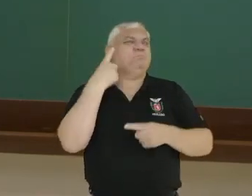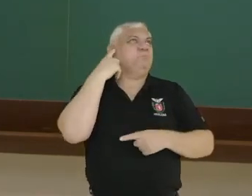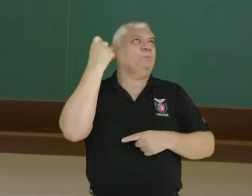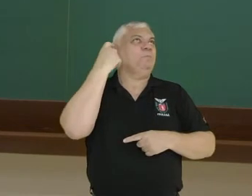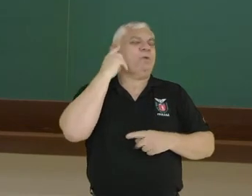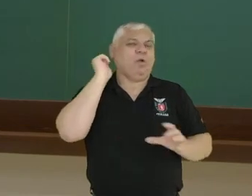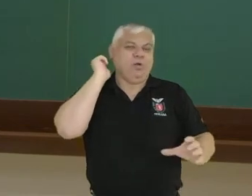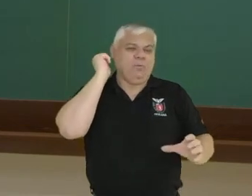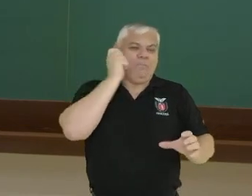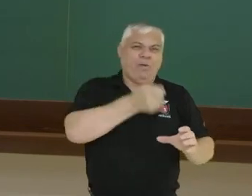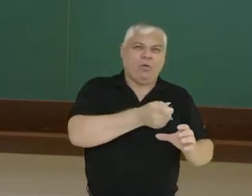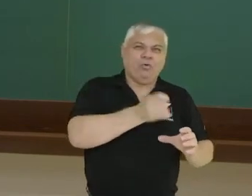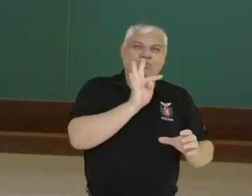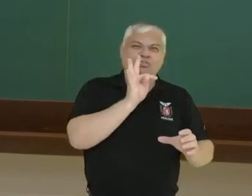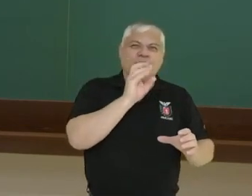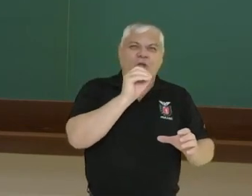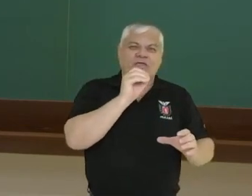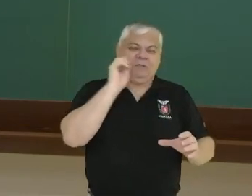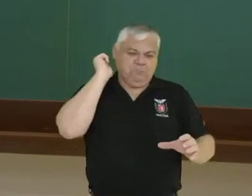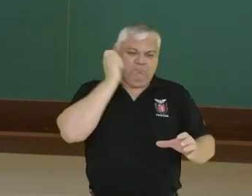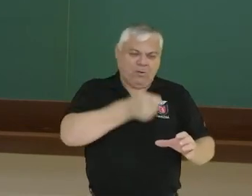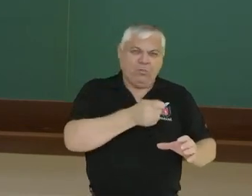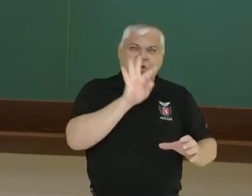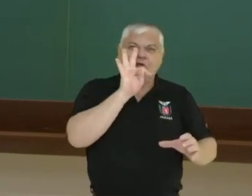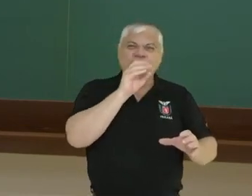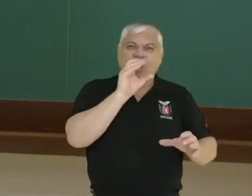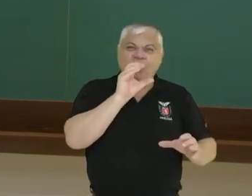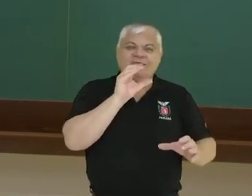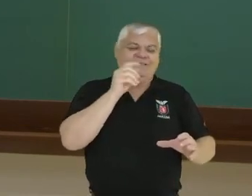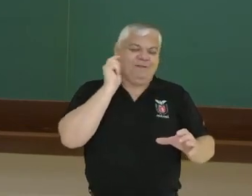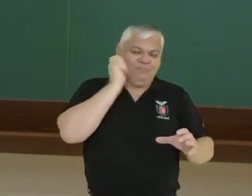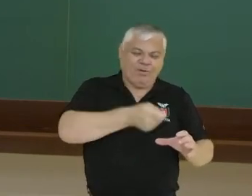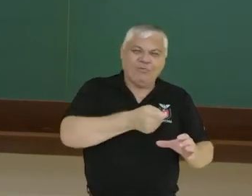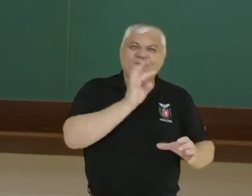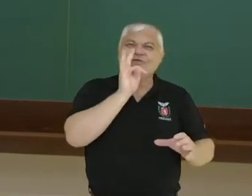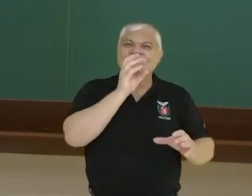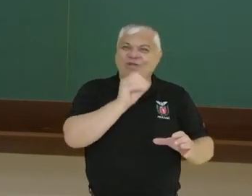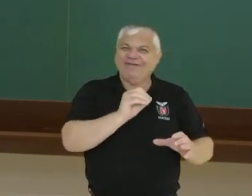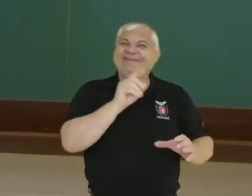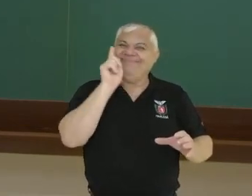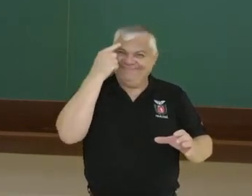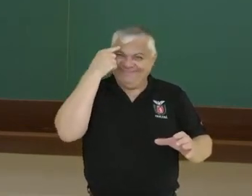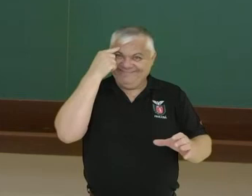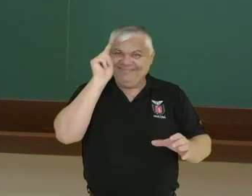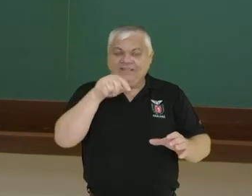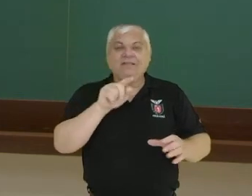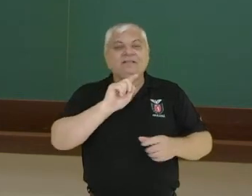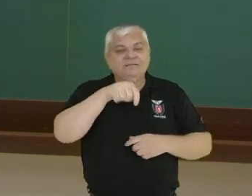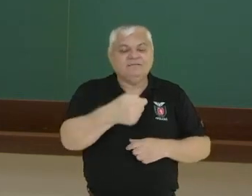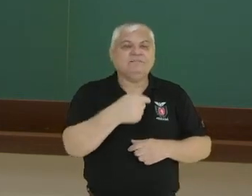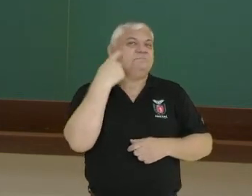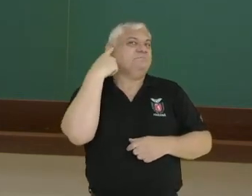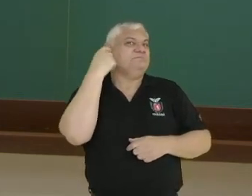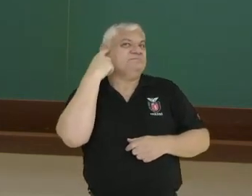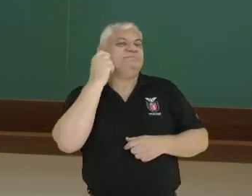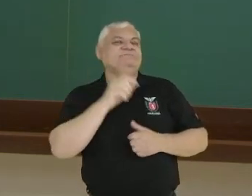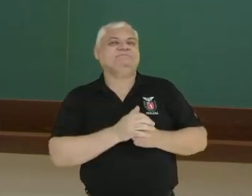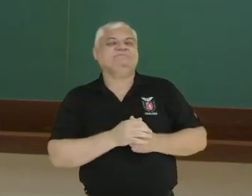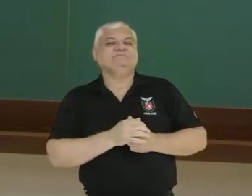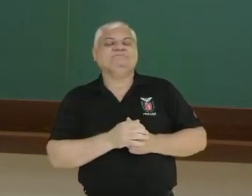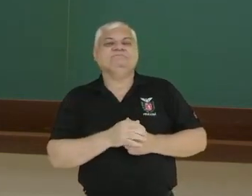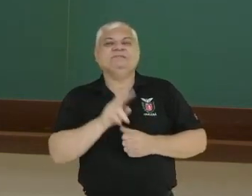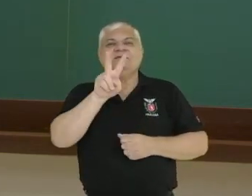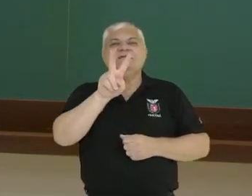encosta ali, bate, né? Faz um som parecido com esse. Não é exatamente toque, toque, né? Mas parecido. E